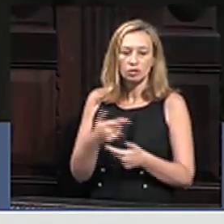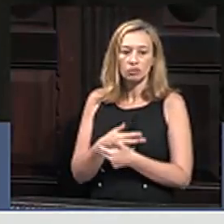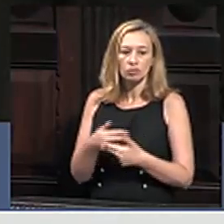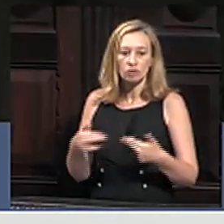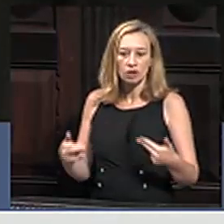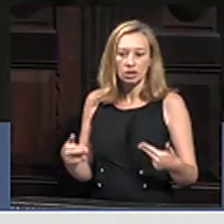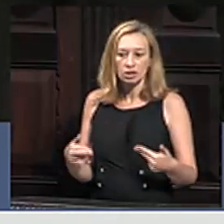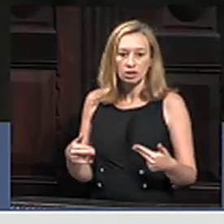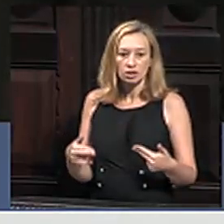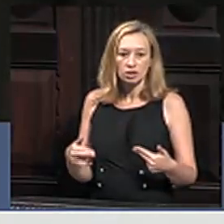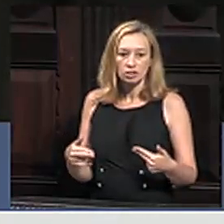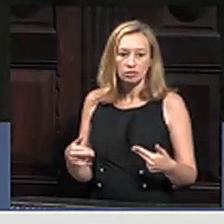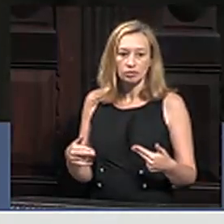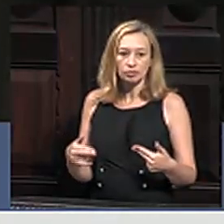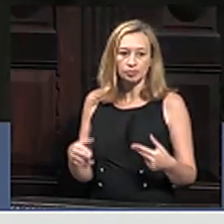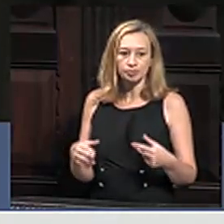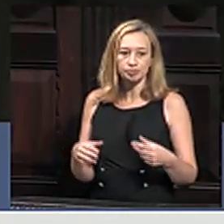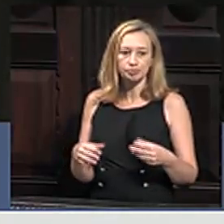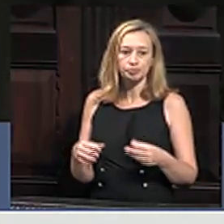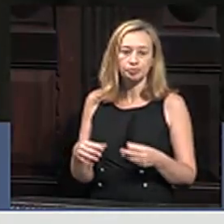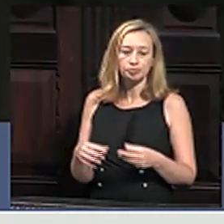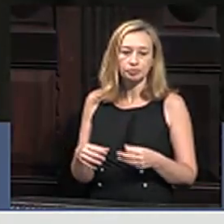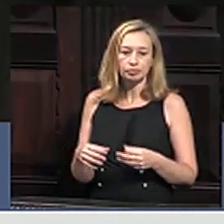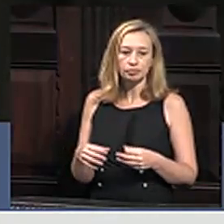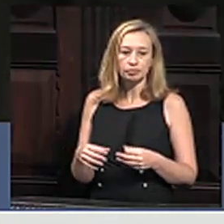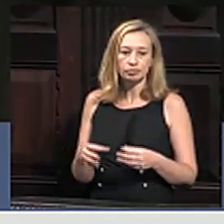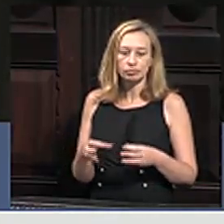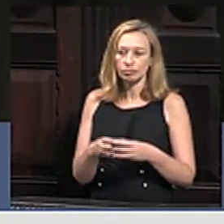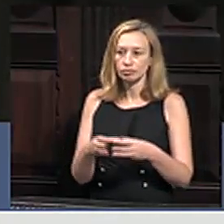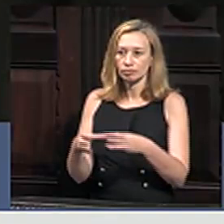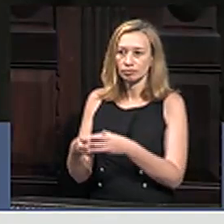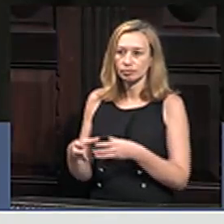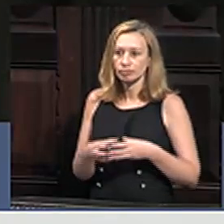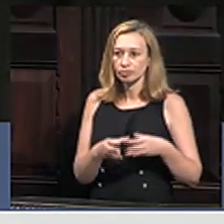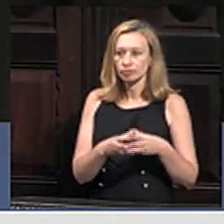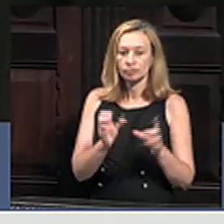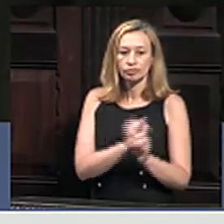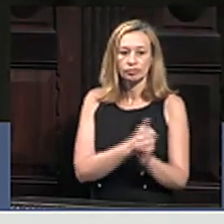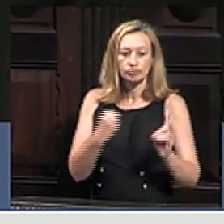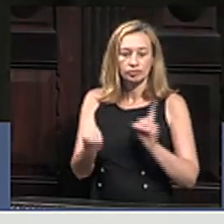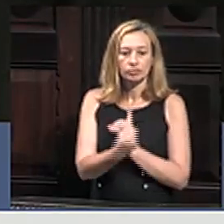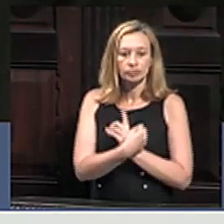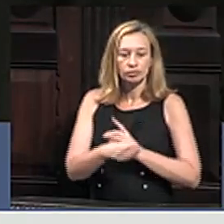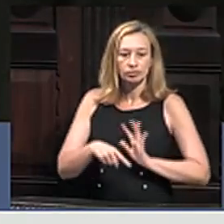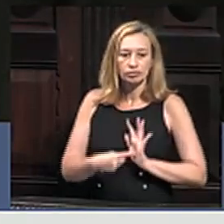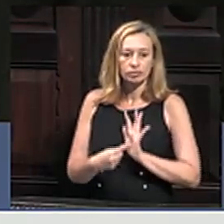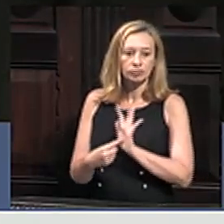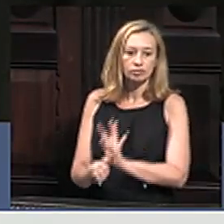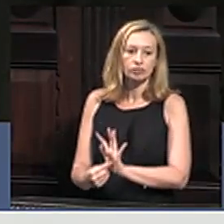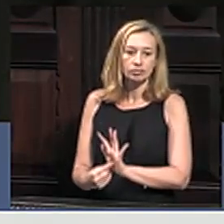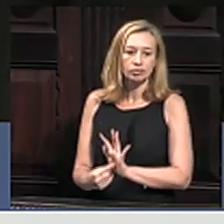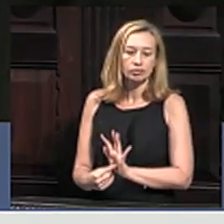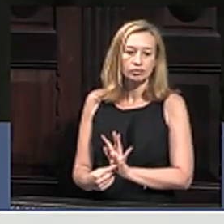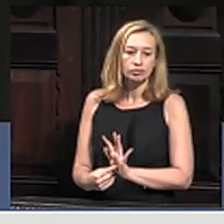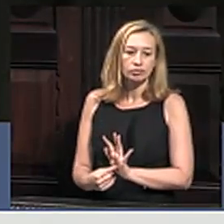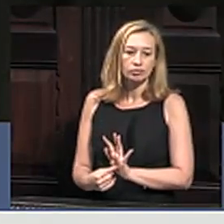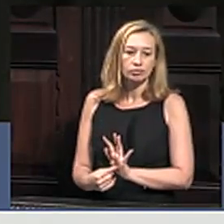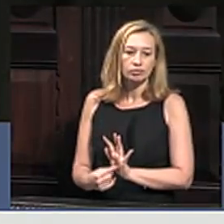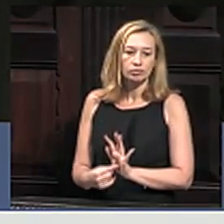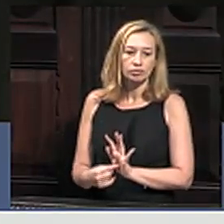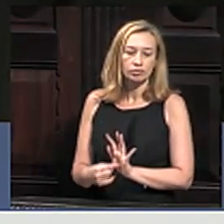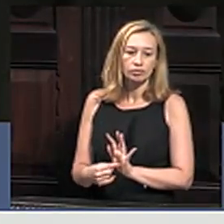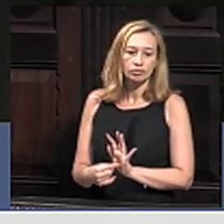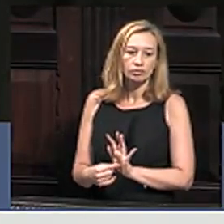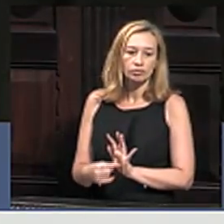várias organizações sociais que informam não ter tido repasse financeiro